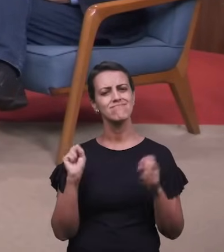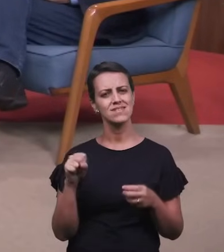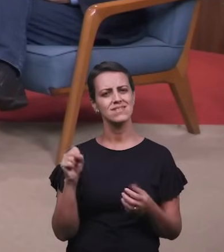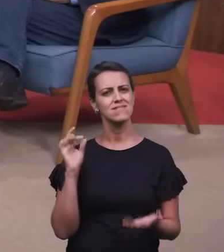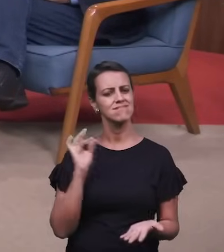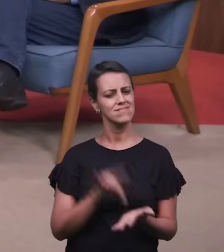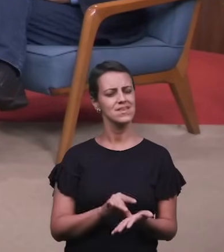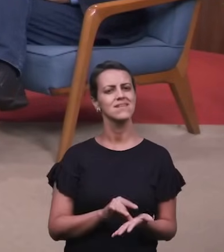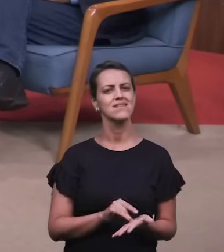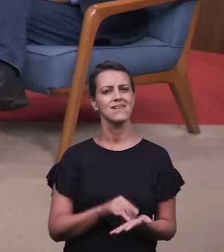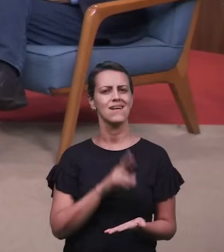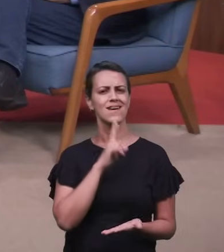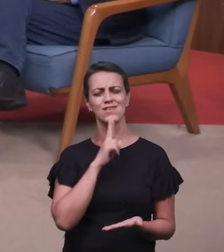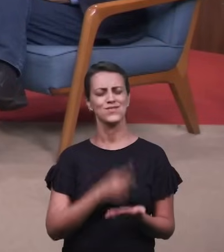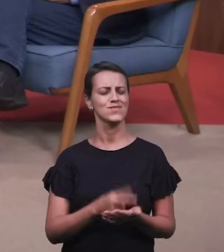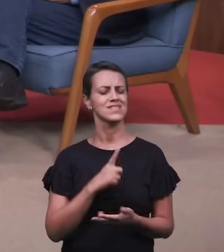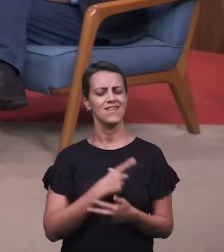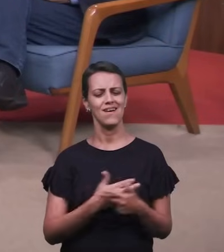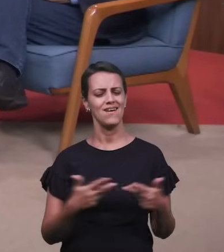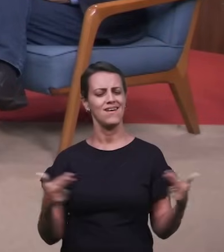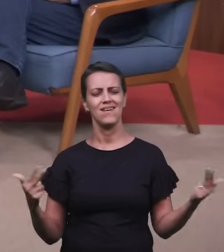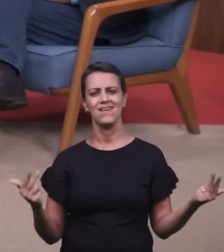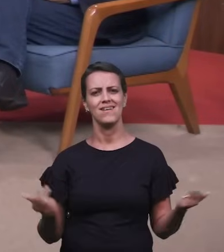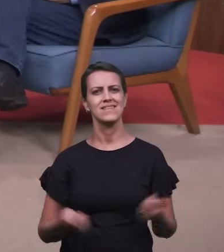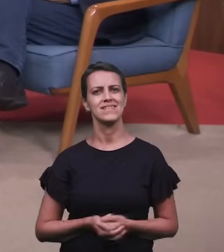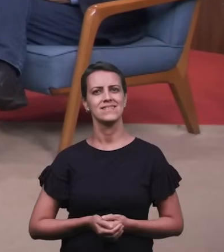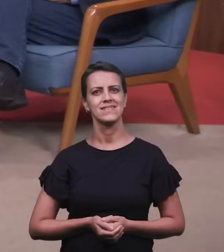inclusive nos resultados de trombetas e festas.